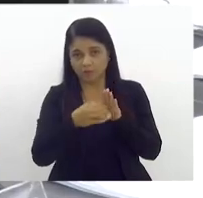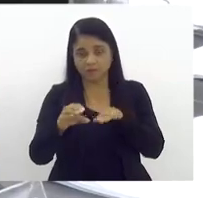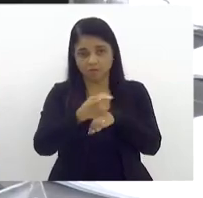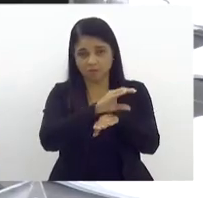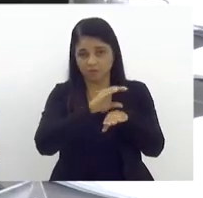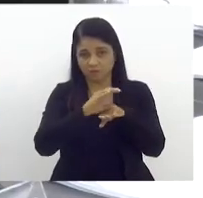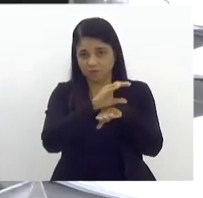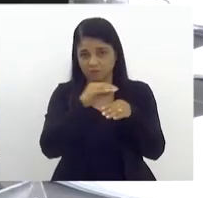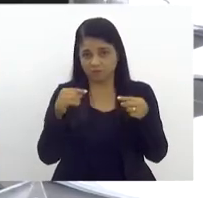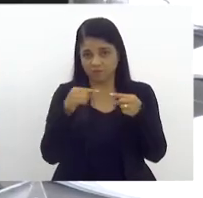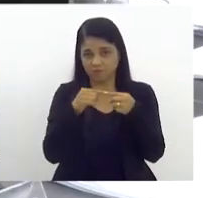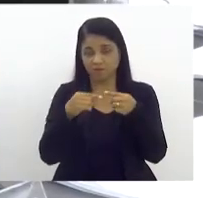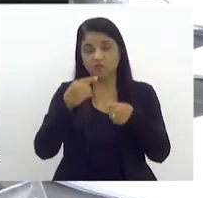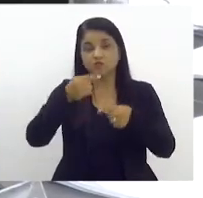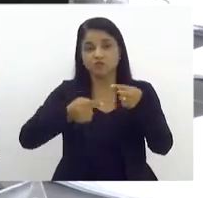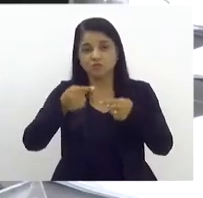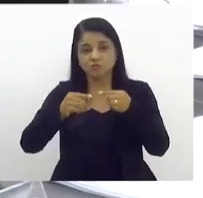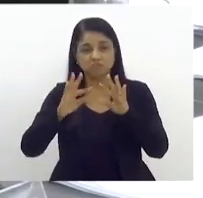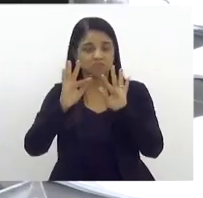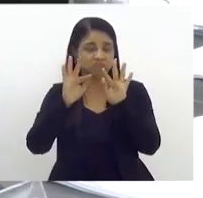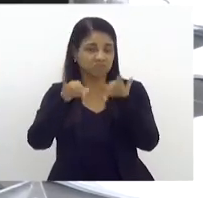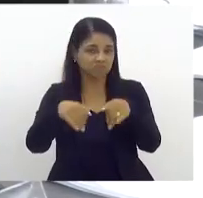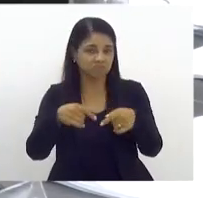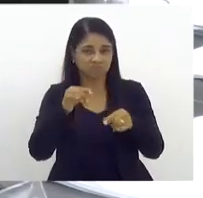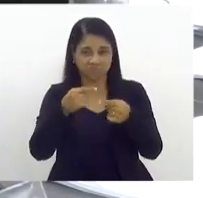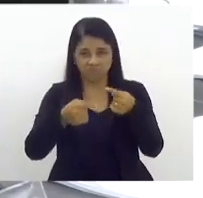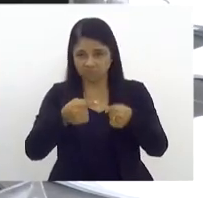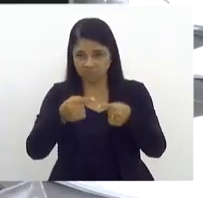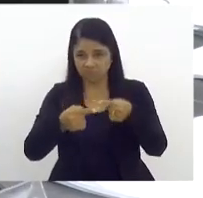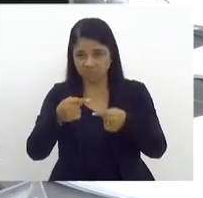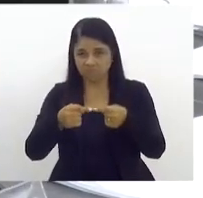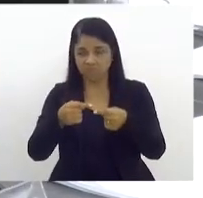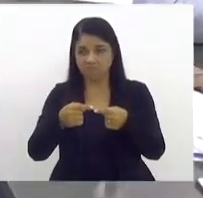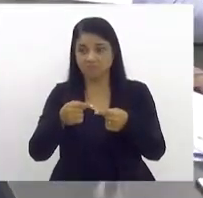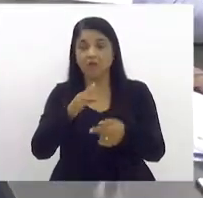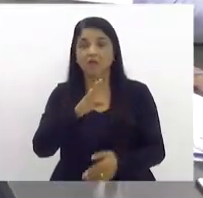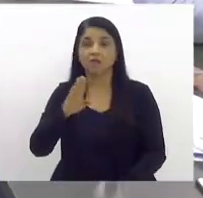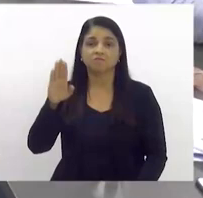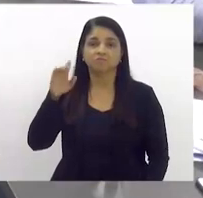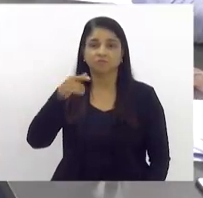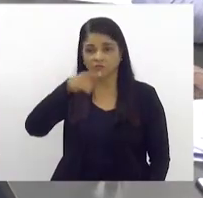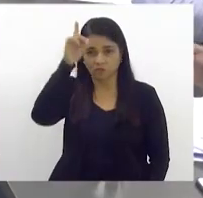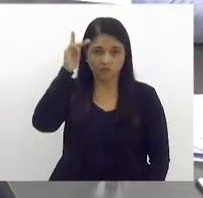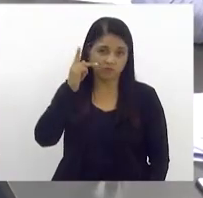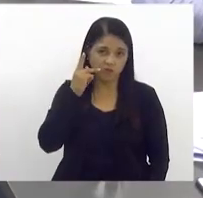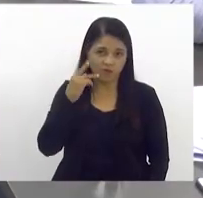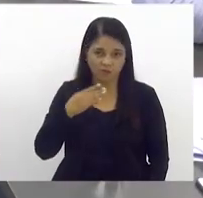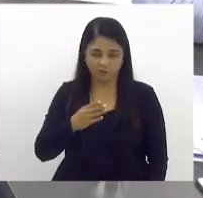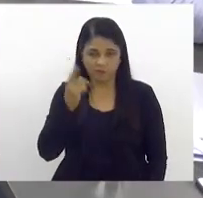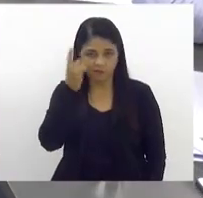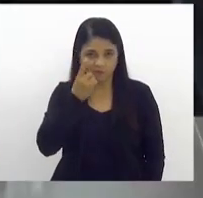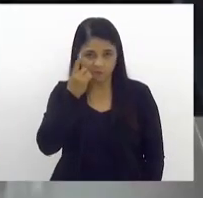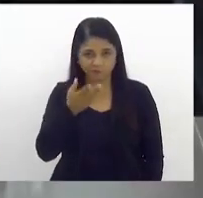inconstitucionalidade em discussão. Não havendo o que queira discutir, para discutir, deputado Luiz Paulo.